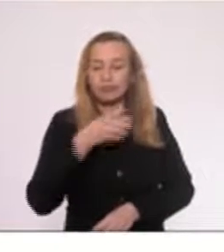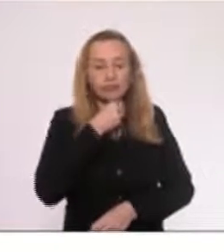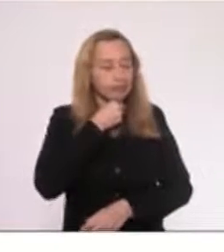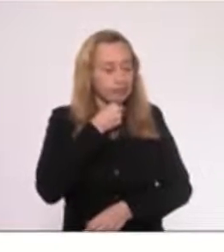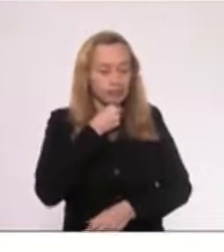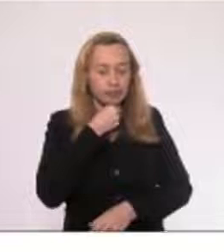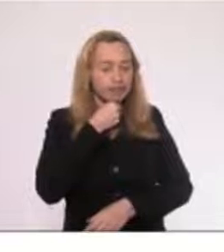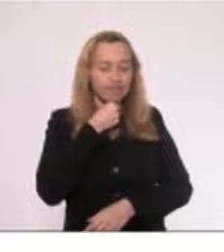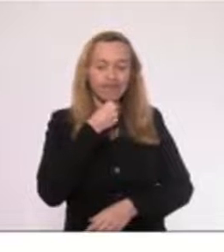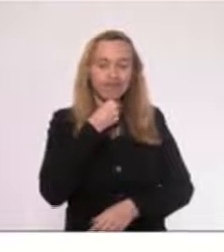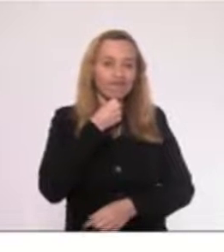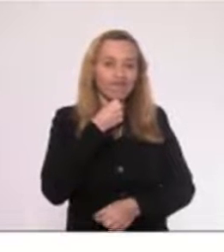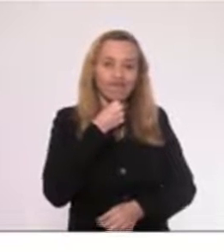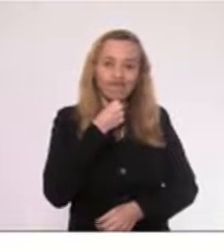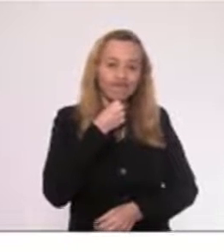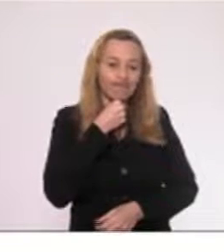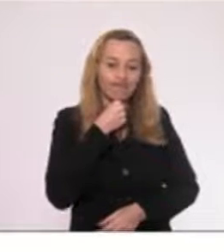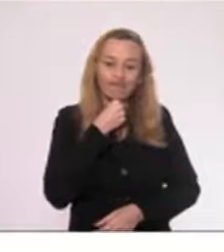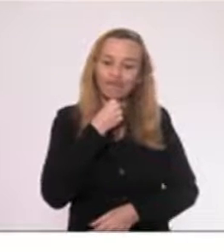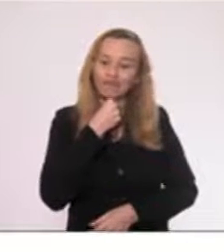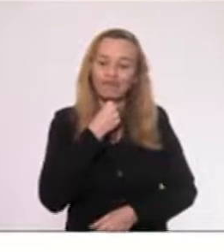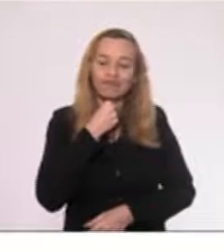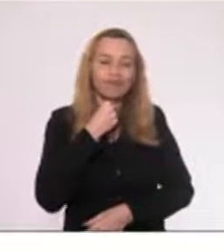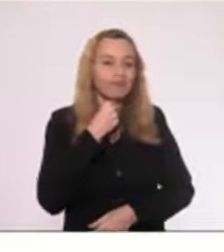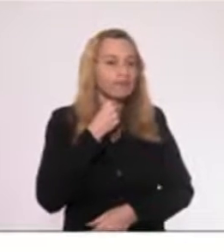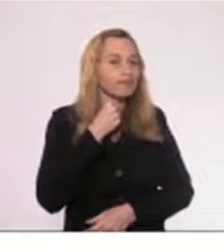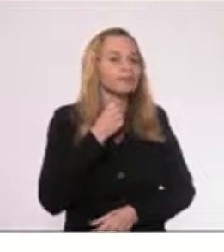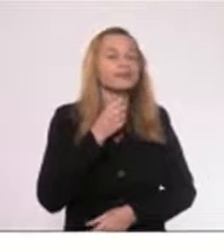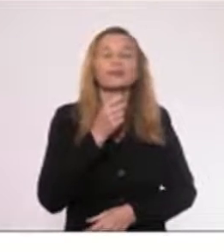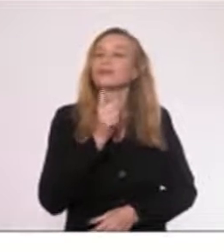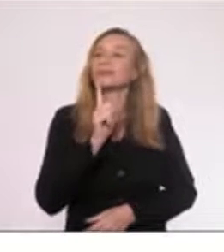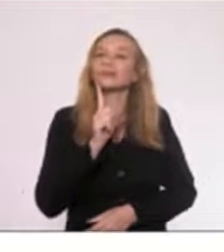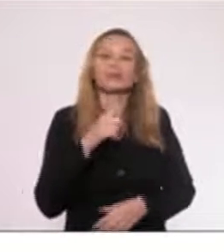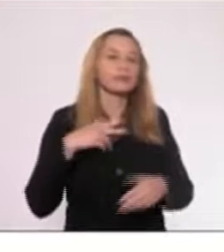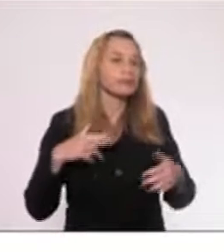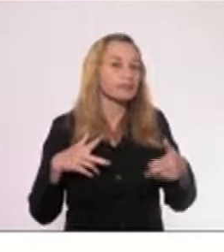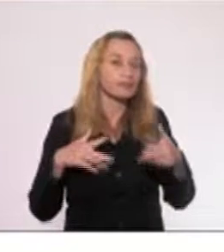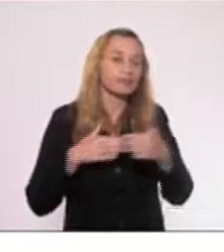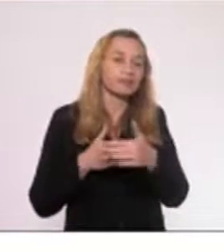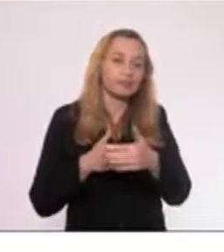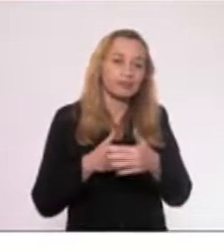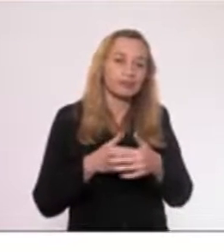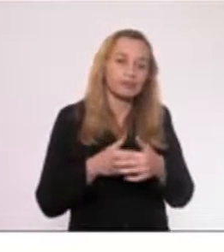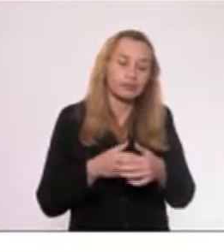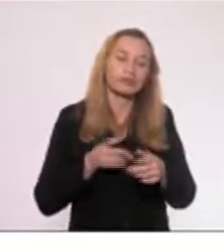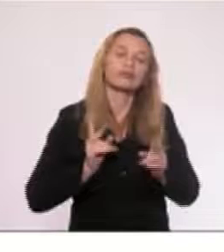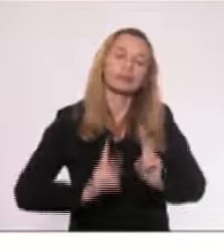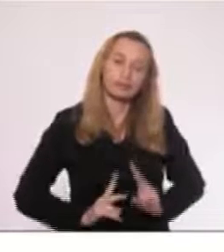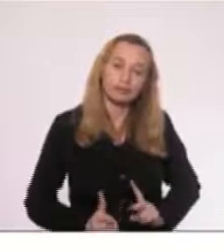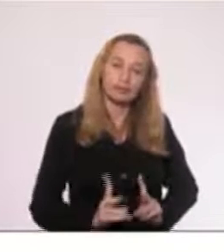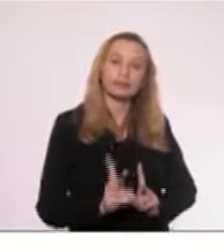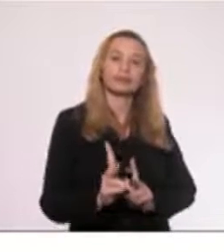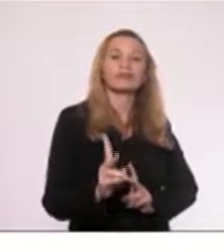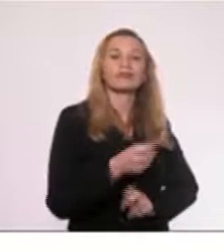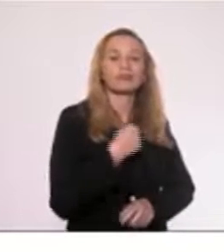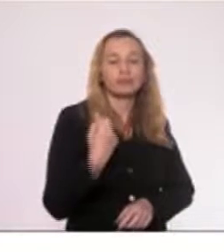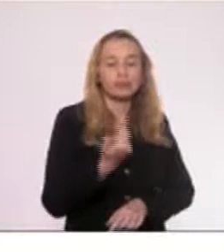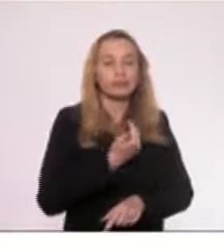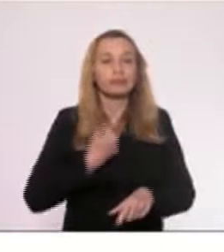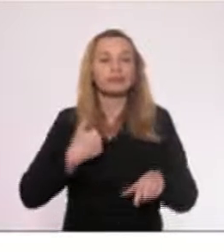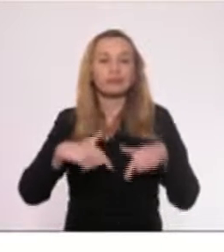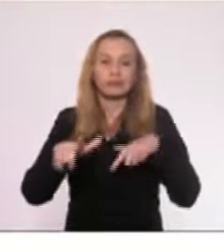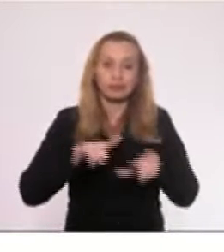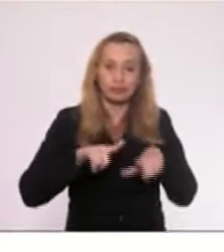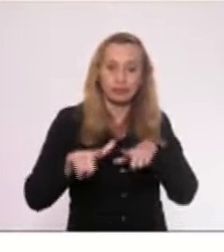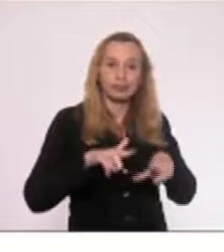calaremos, não nos ceifarão, não nos impedirão de continuarmos exercendo o